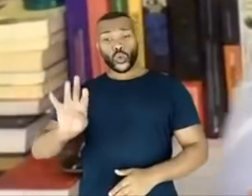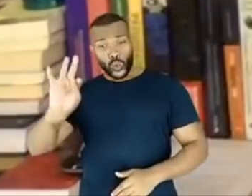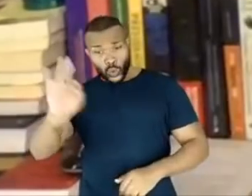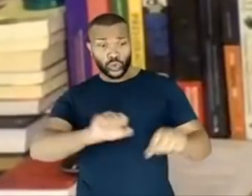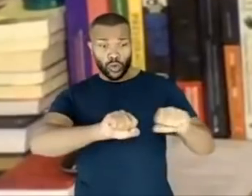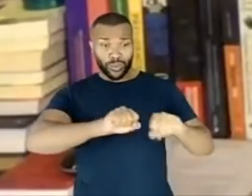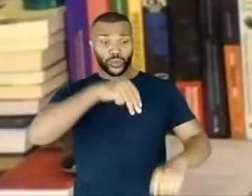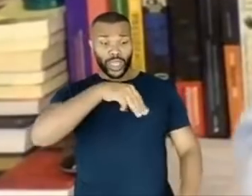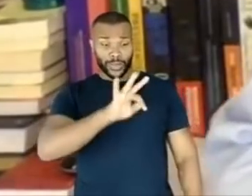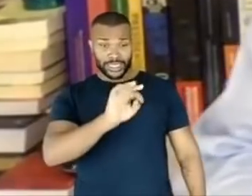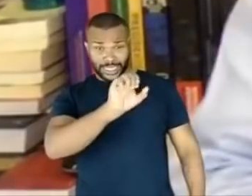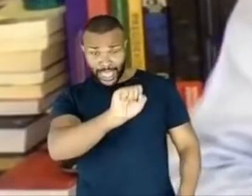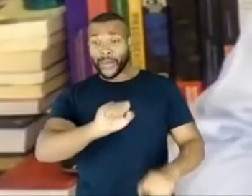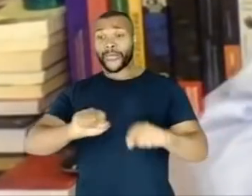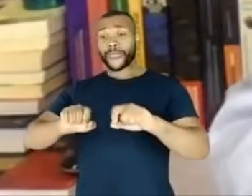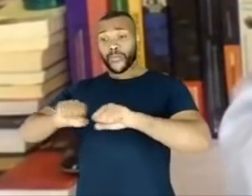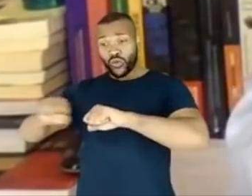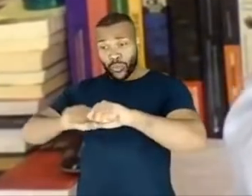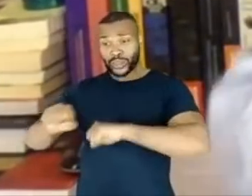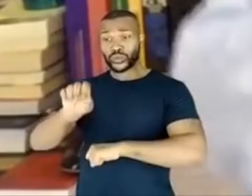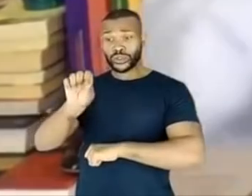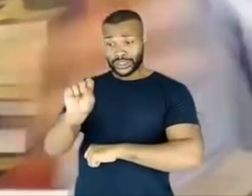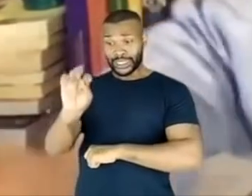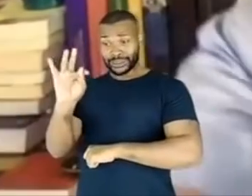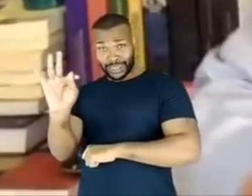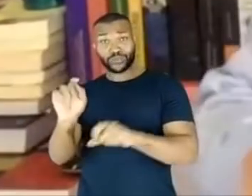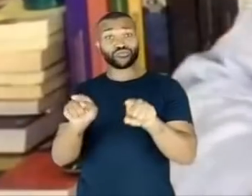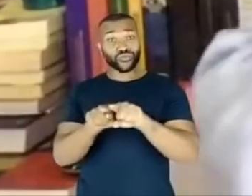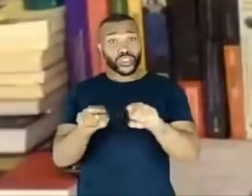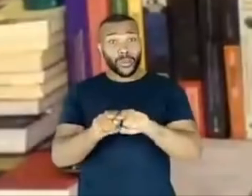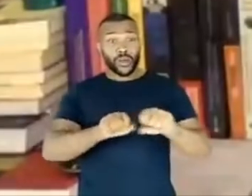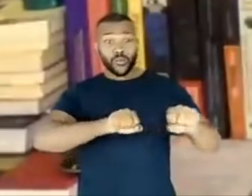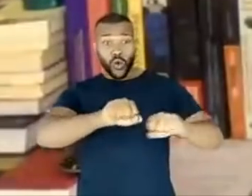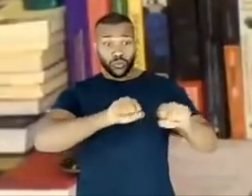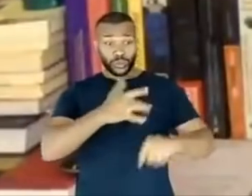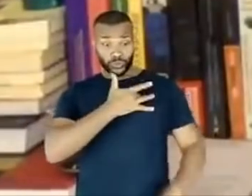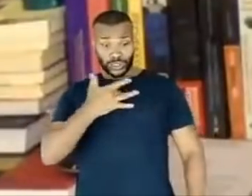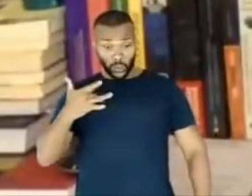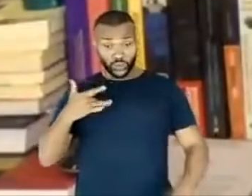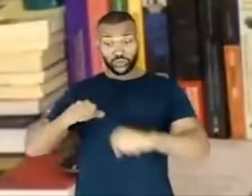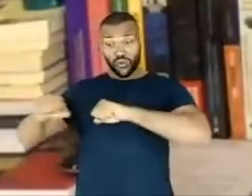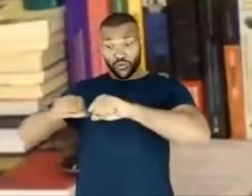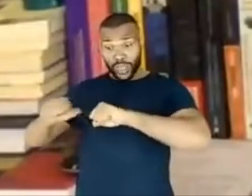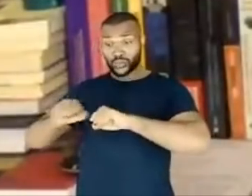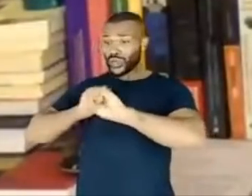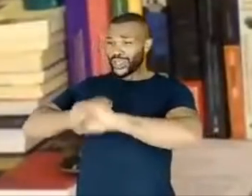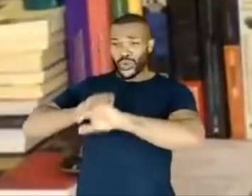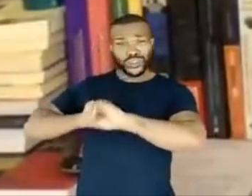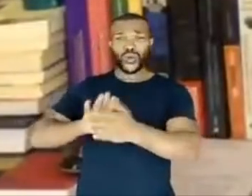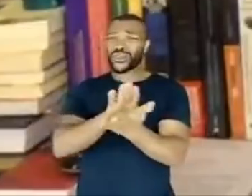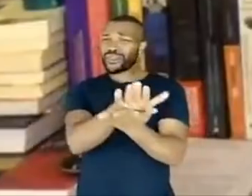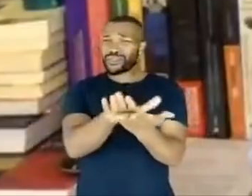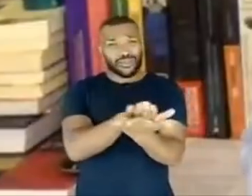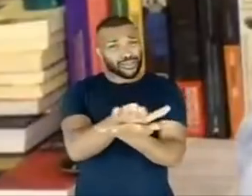movimento sem teto, seja para o movimento de saúde e de educação, nada. Então eu estava vendo